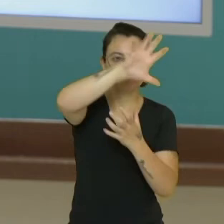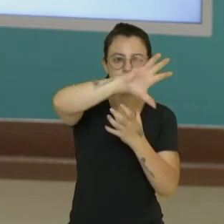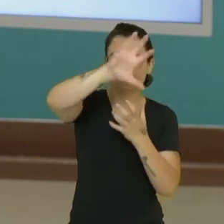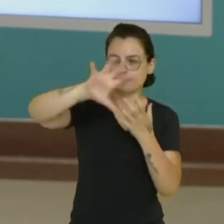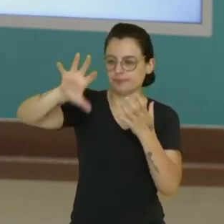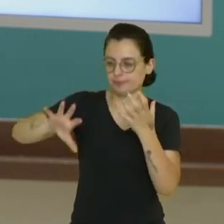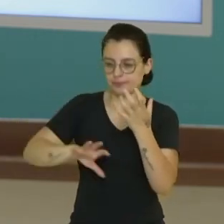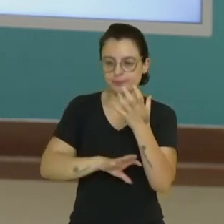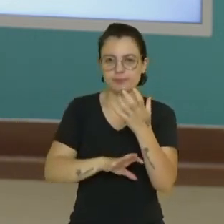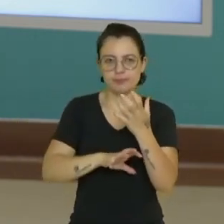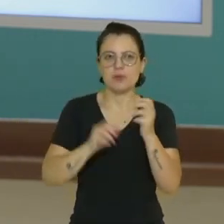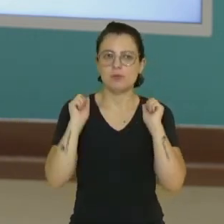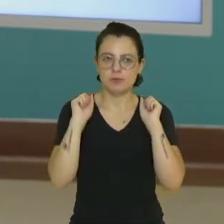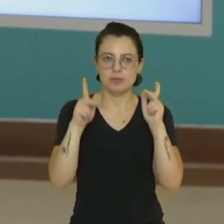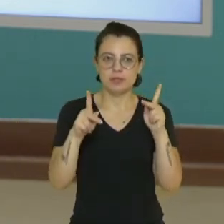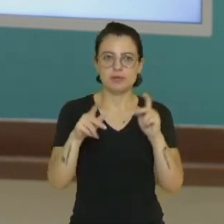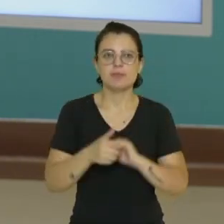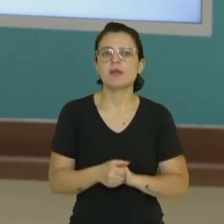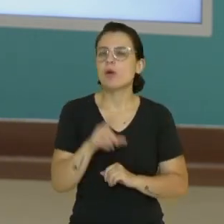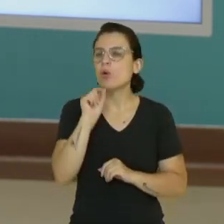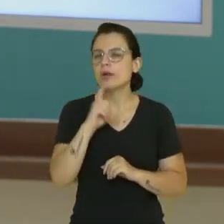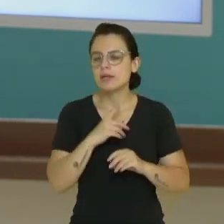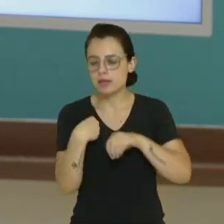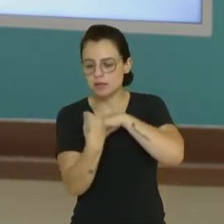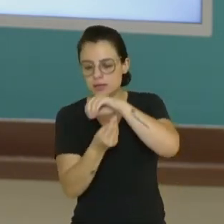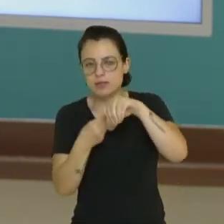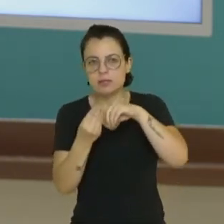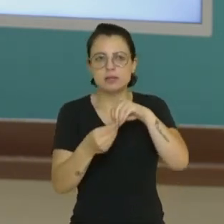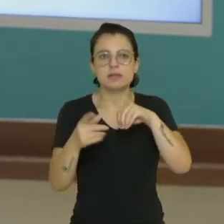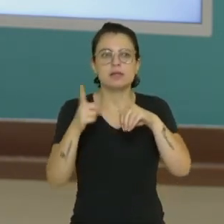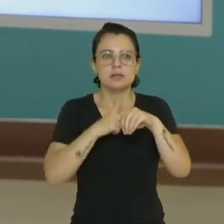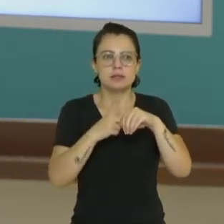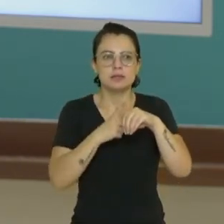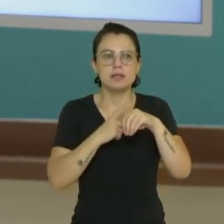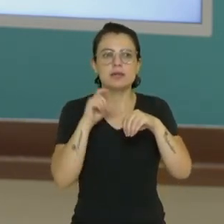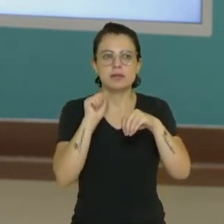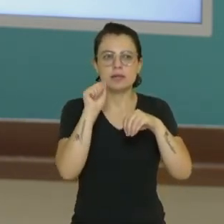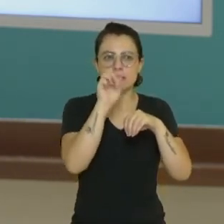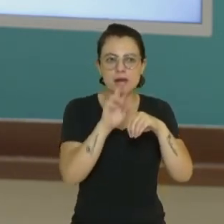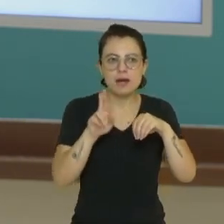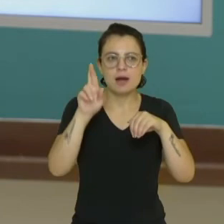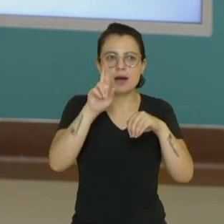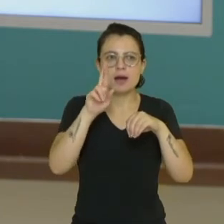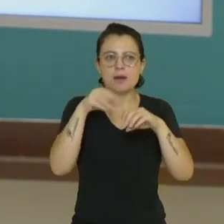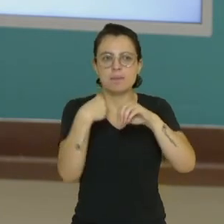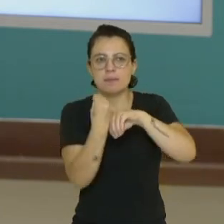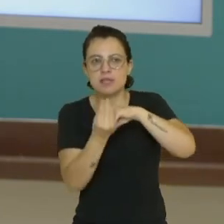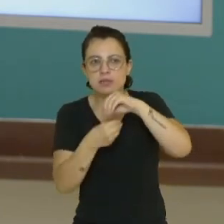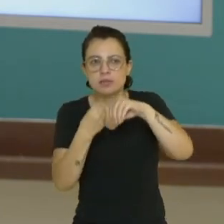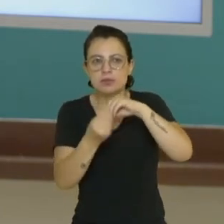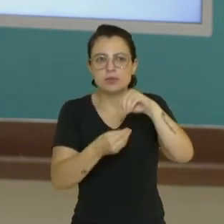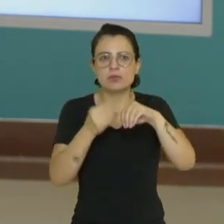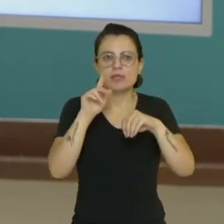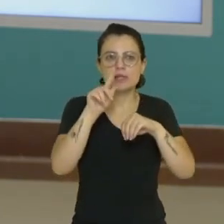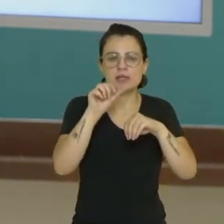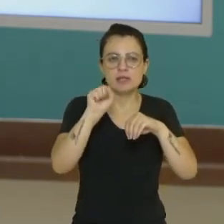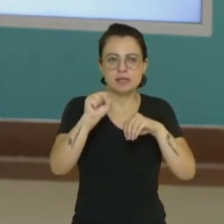é formada? É composta de ar, de uma mistura de gases. Quais gases?